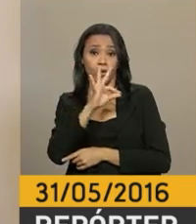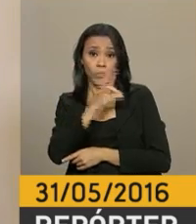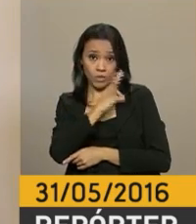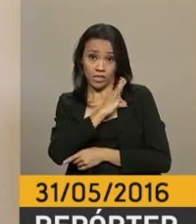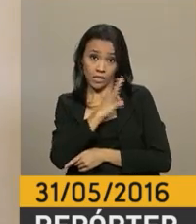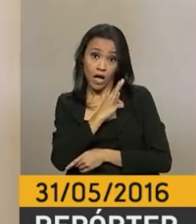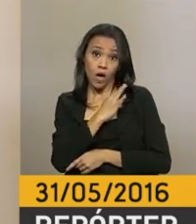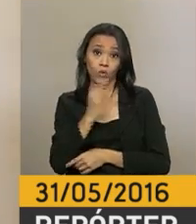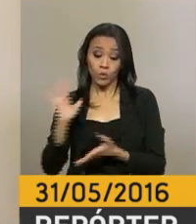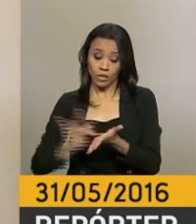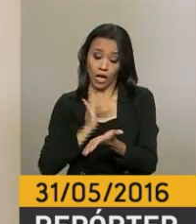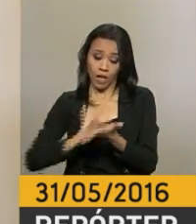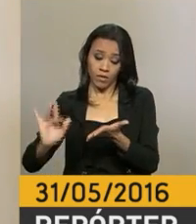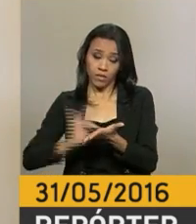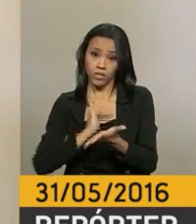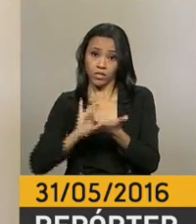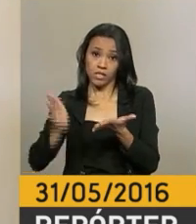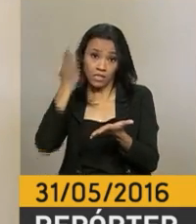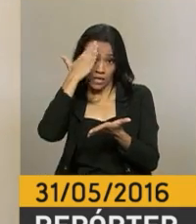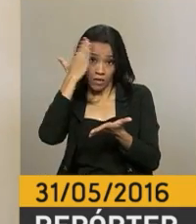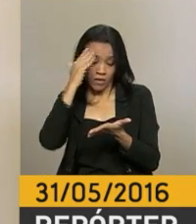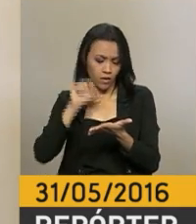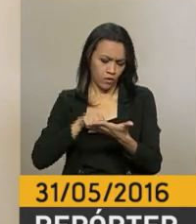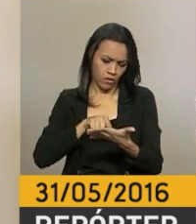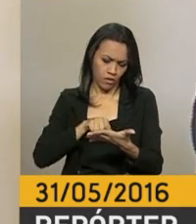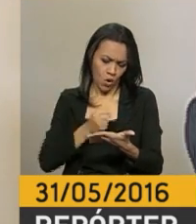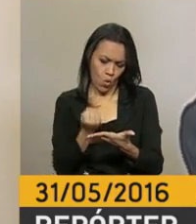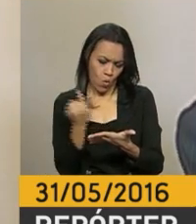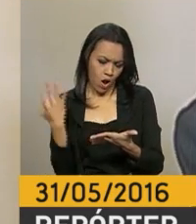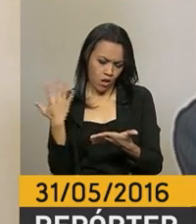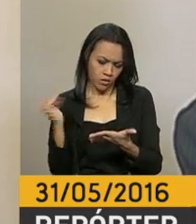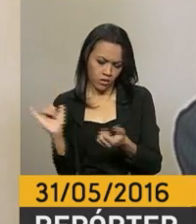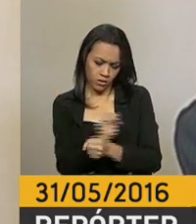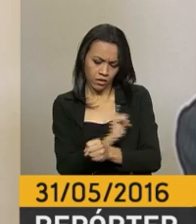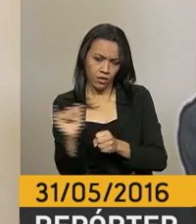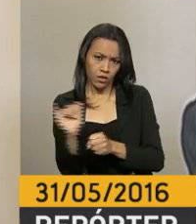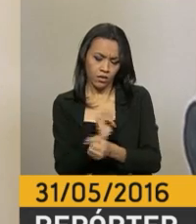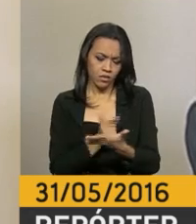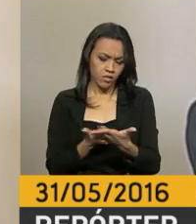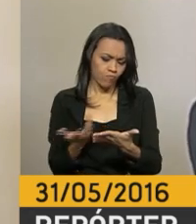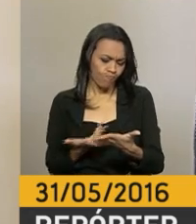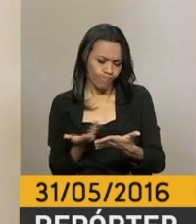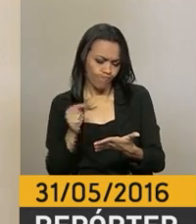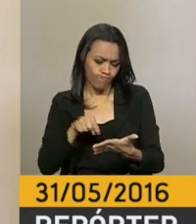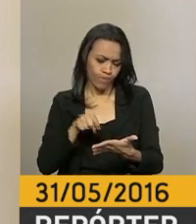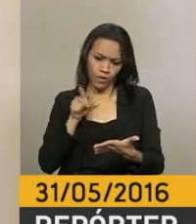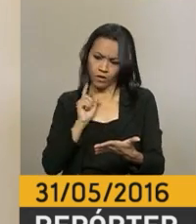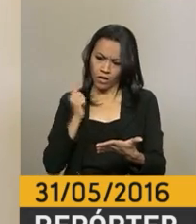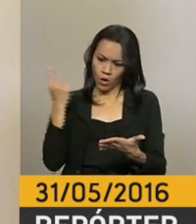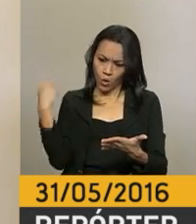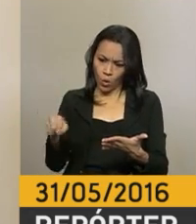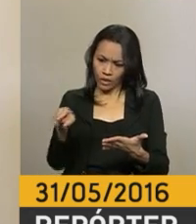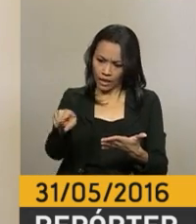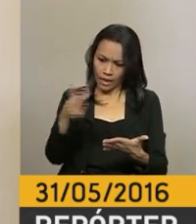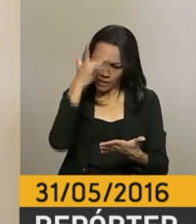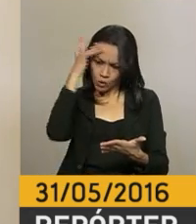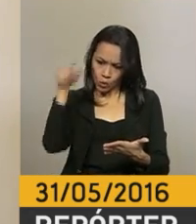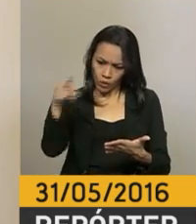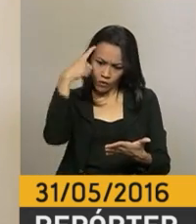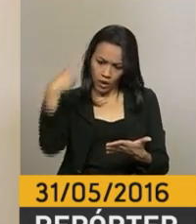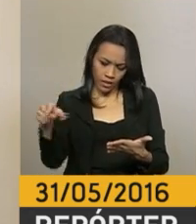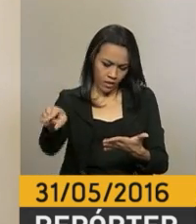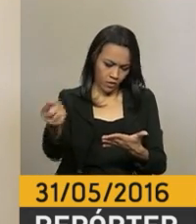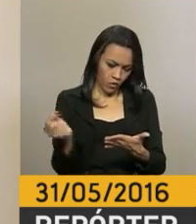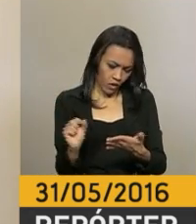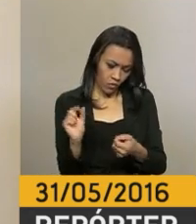dele, pudesse consultar e verificar quais medidas restritivas há em relação àqueles agressores. Porque